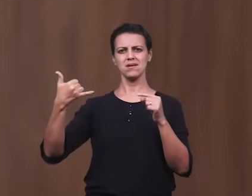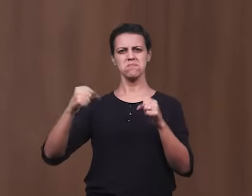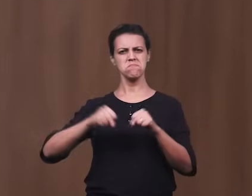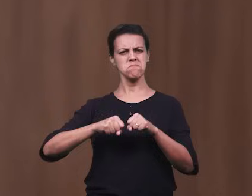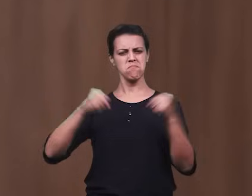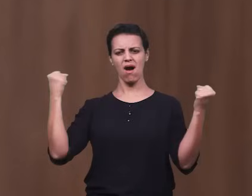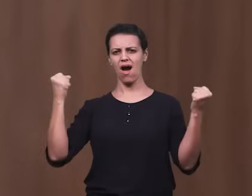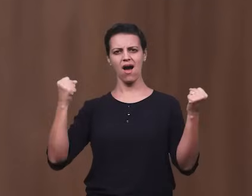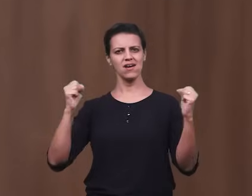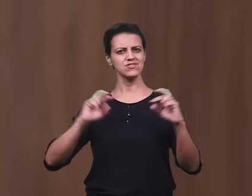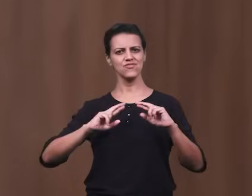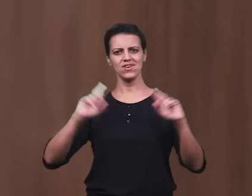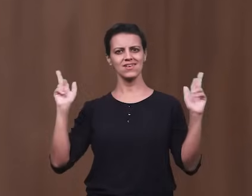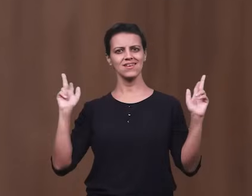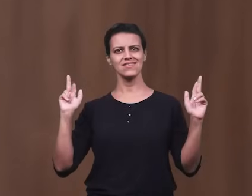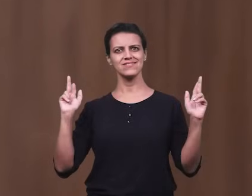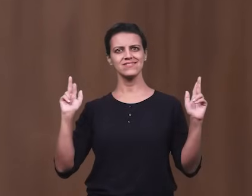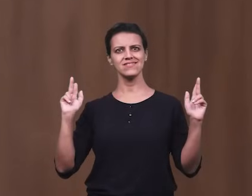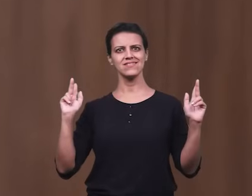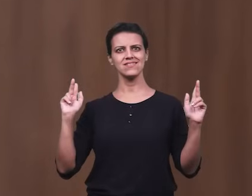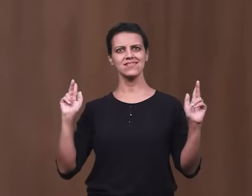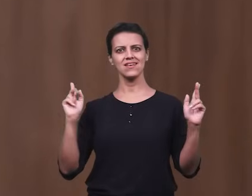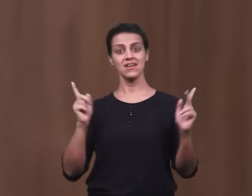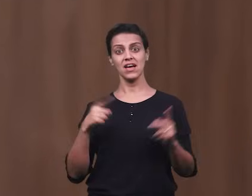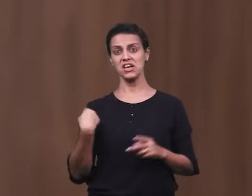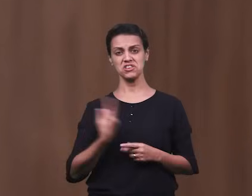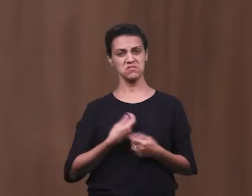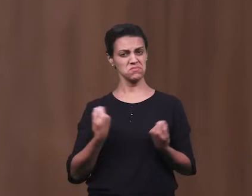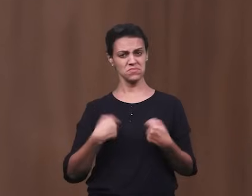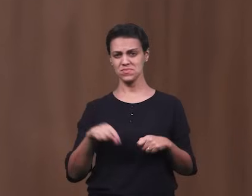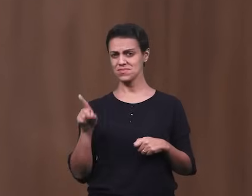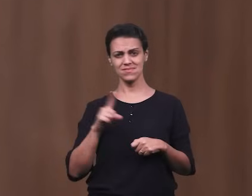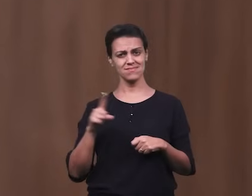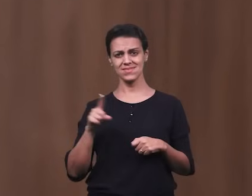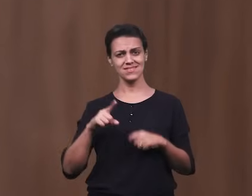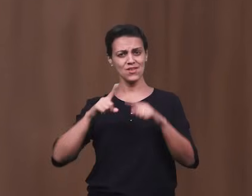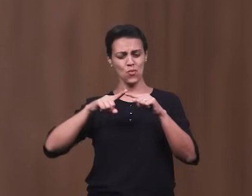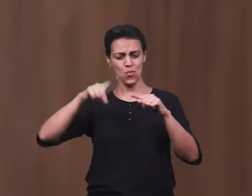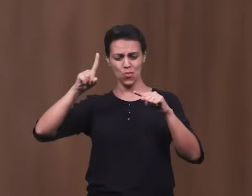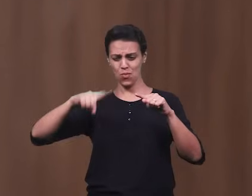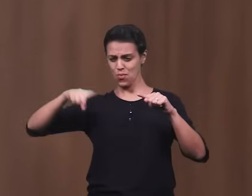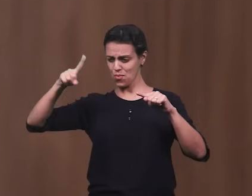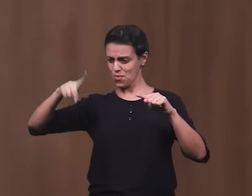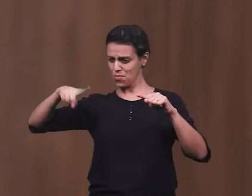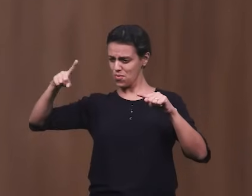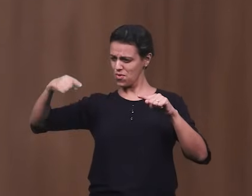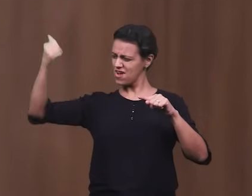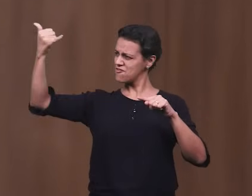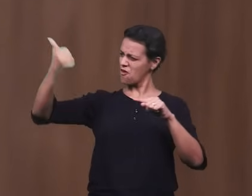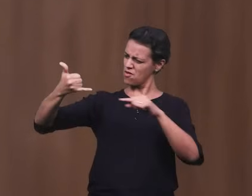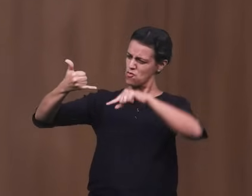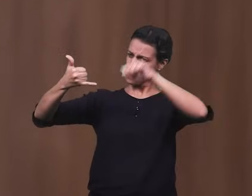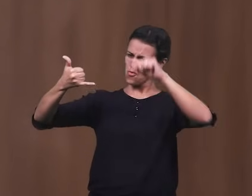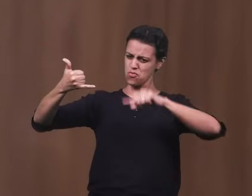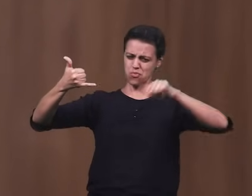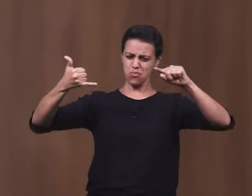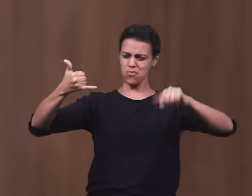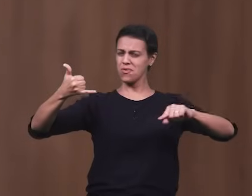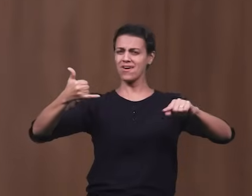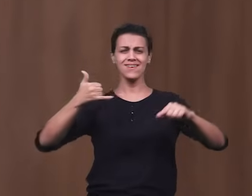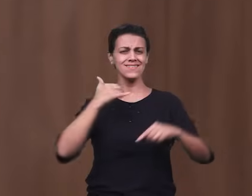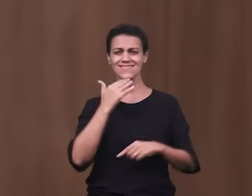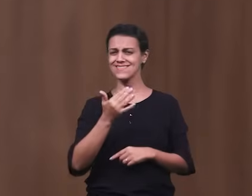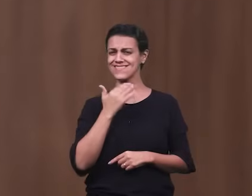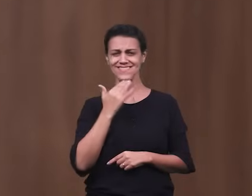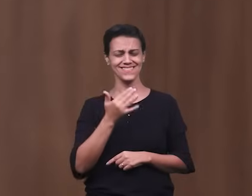com tudo isso. Então a gente não precisa exatamente de um meio material para entender o que o Senhor ele